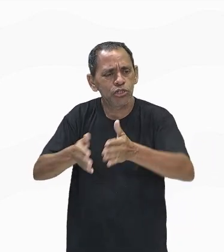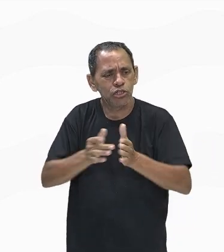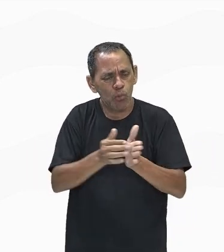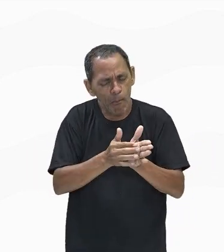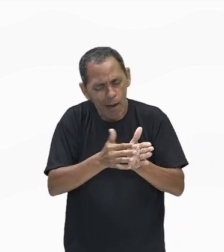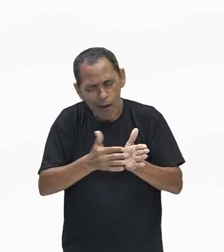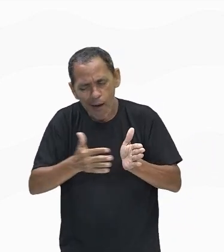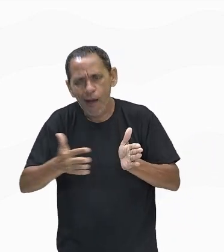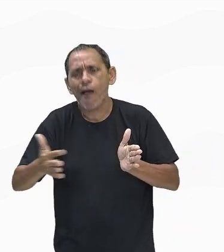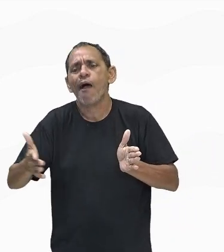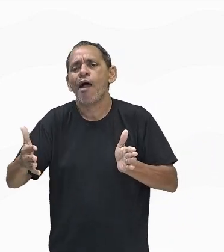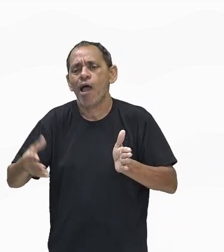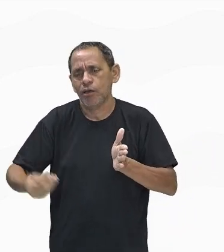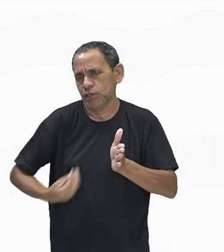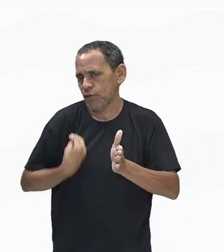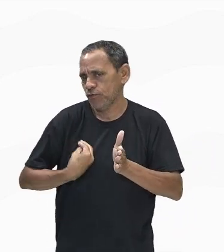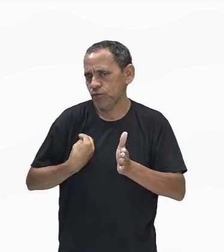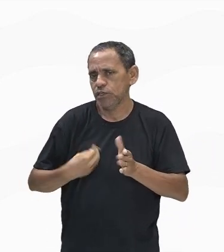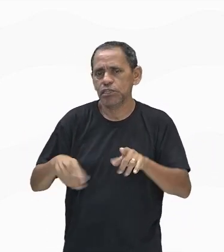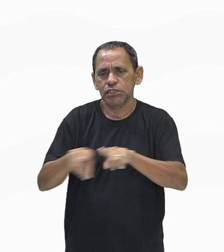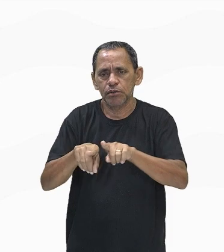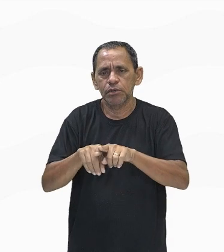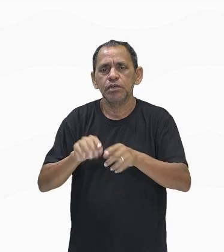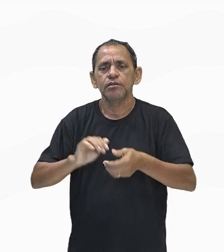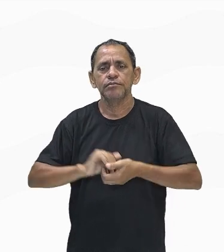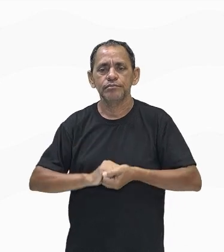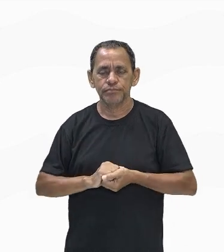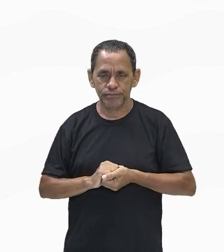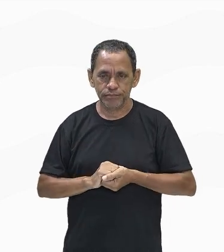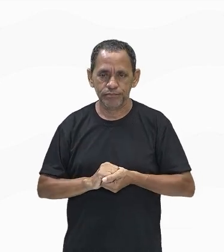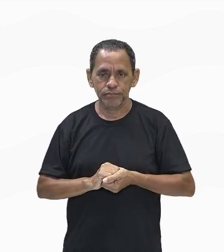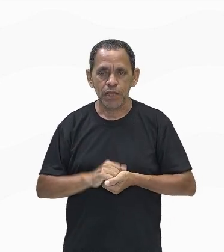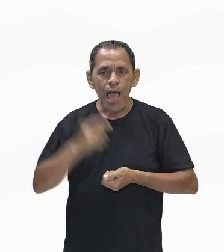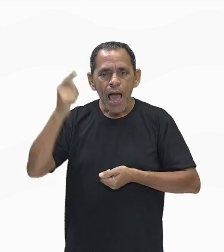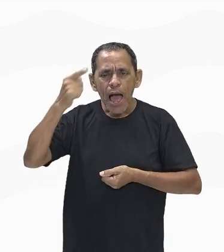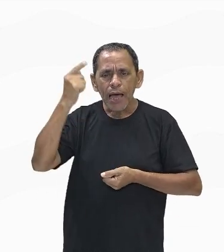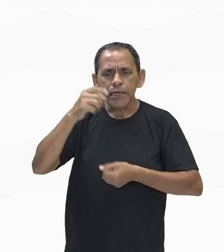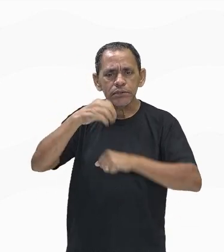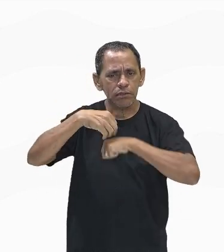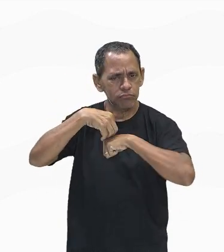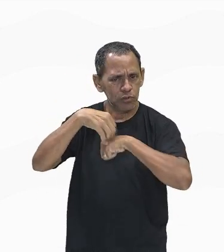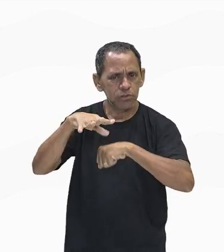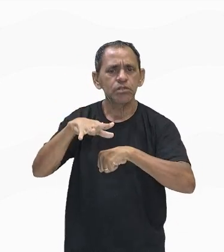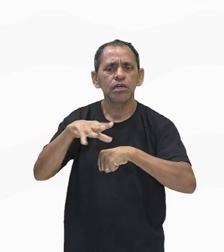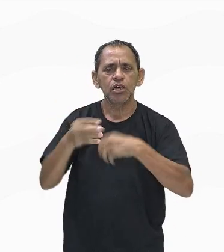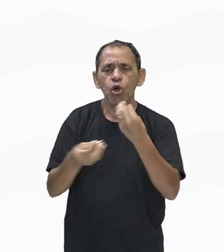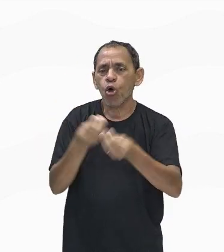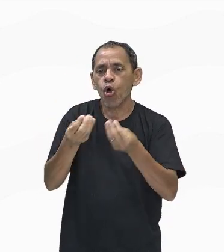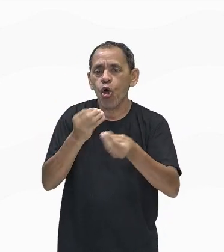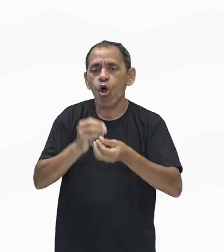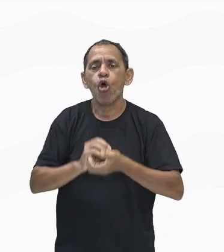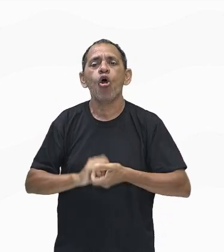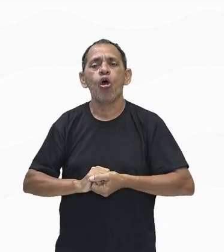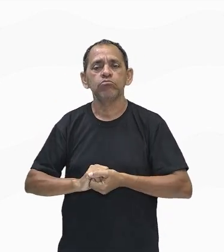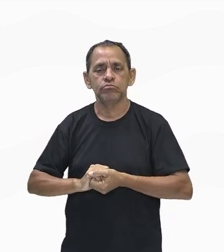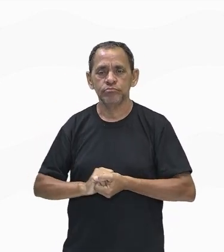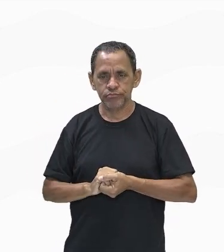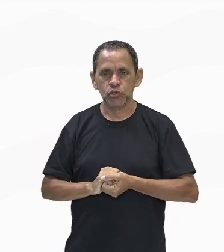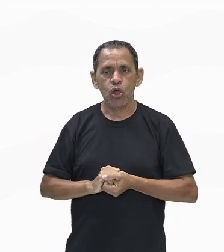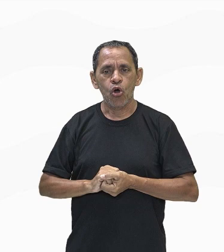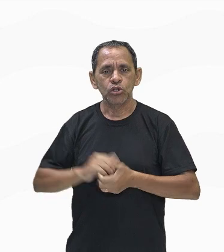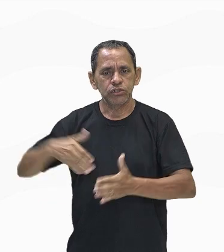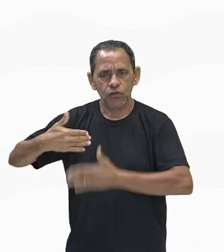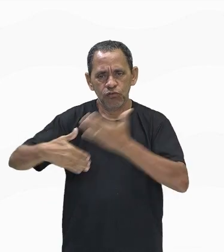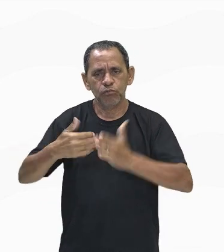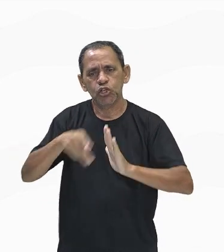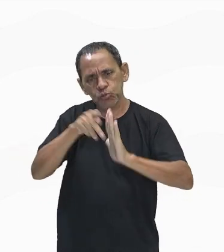da vida. E aí a ideia, né, que a gente tenta passar para vocês aqui da construção do projeto de vida é de tentar